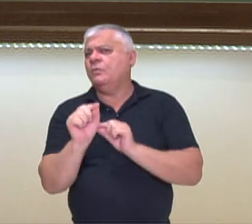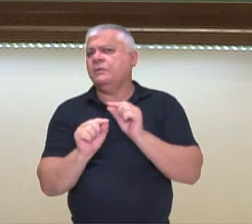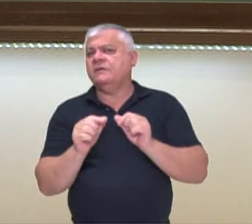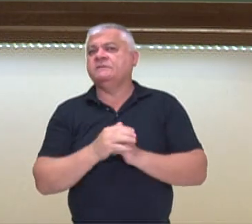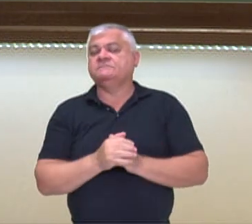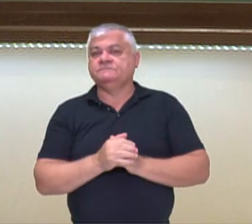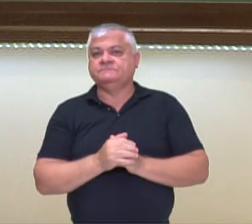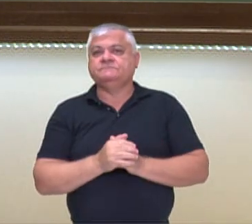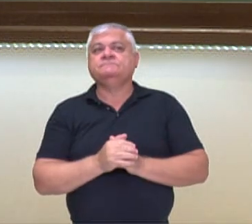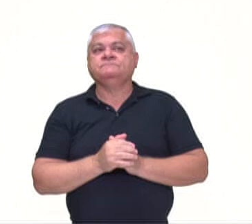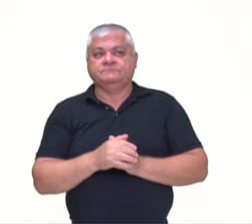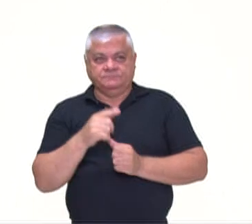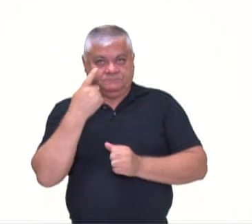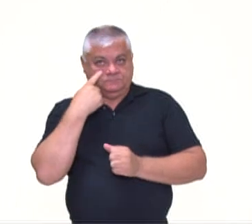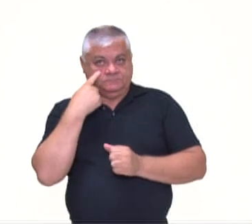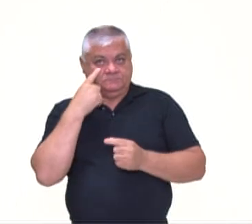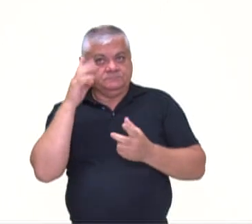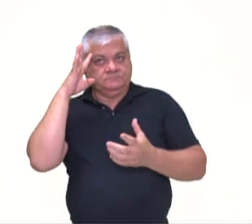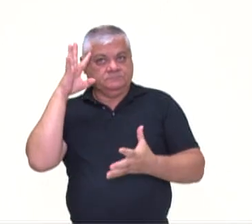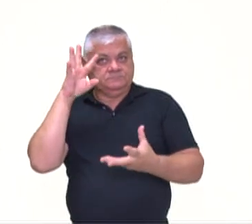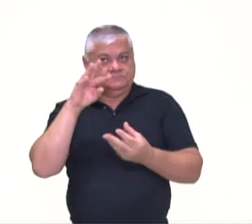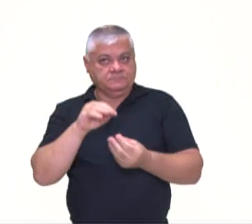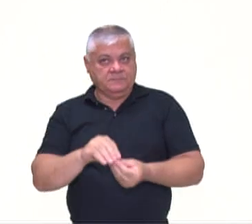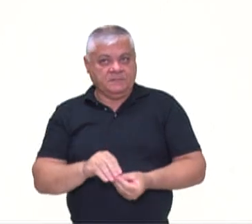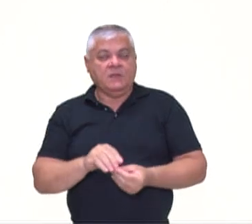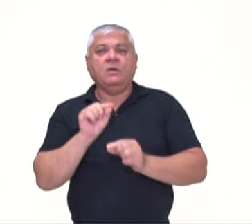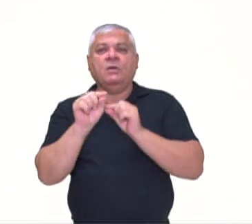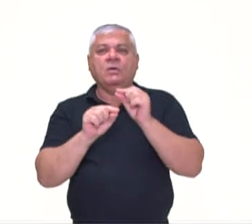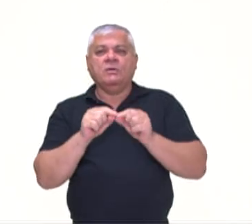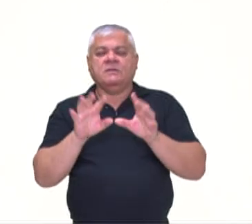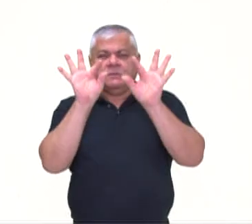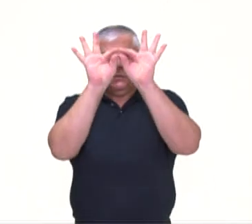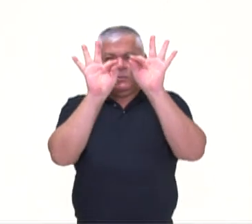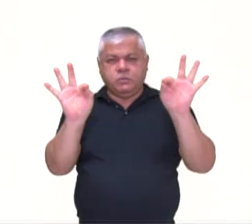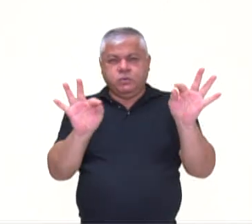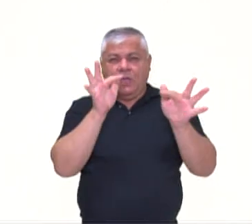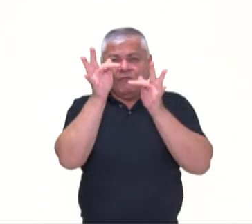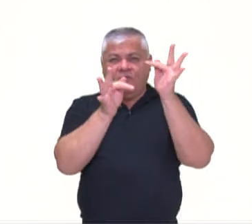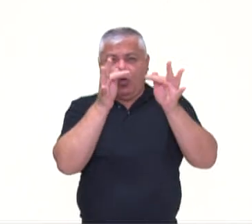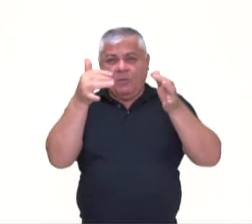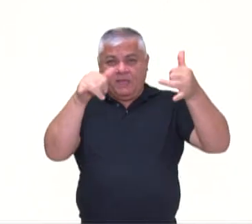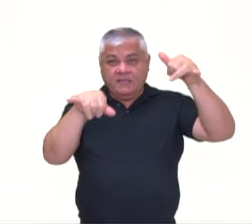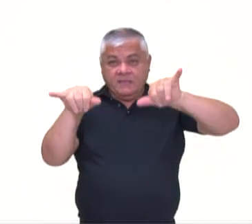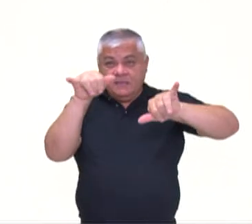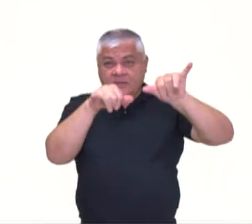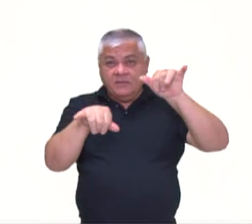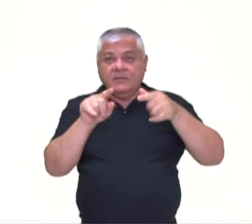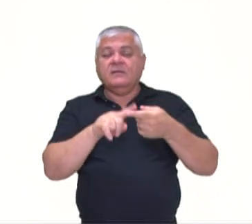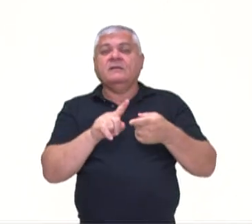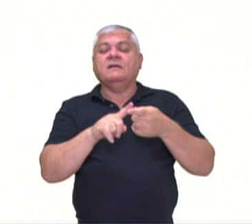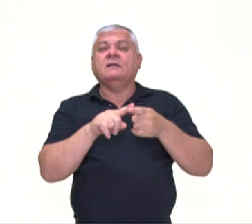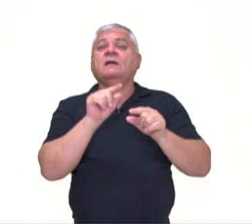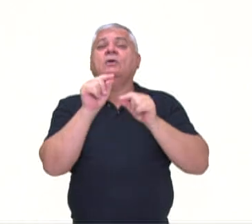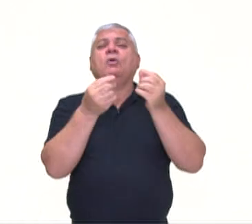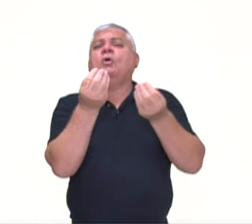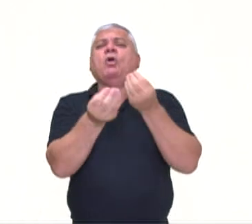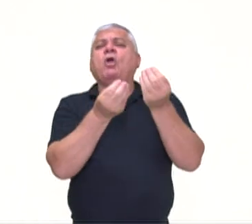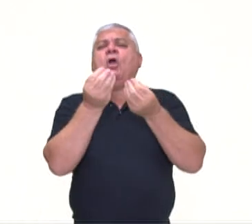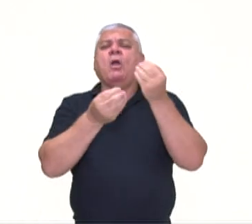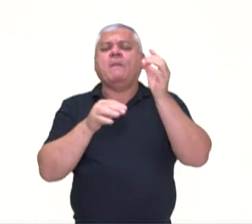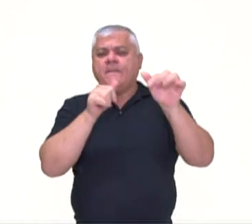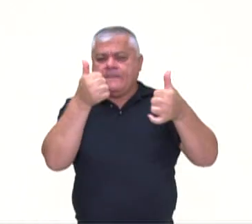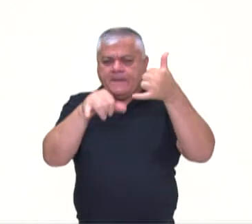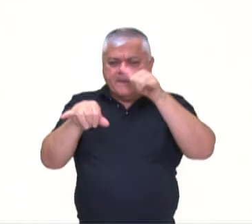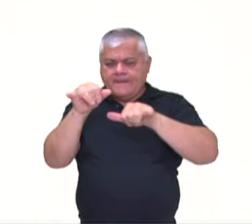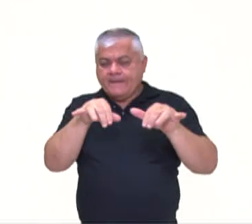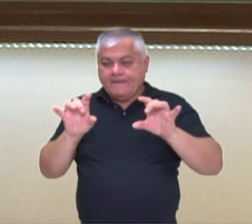tá? Nós compreendemos o que é uma equação química, nós entendemos os critérios para que ocorra uma reação química